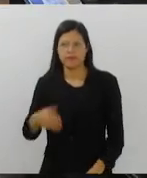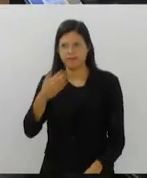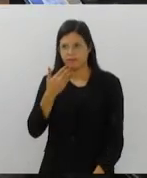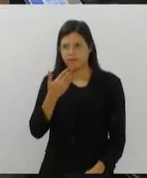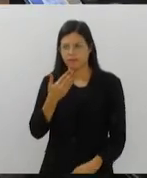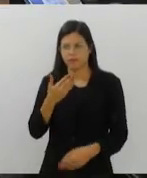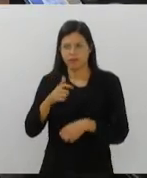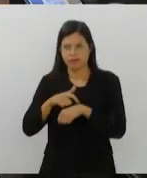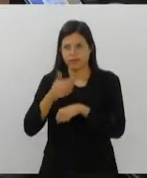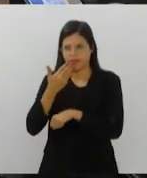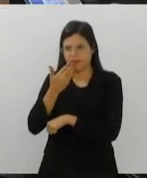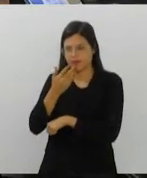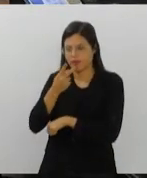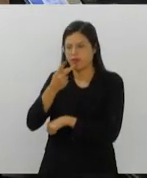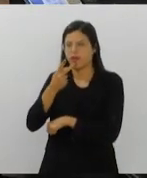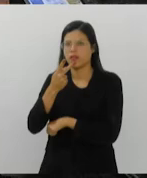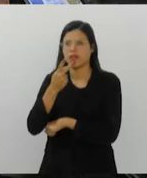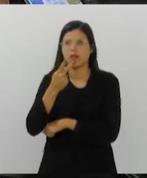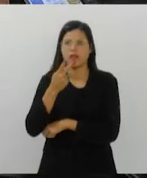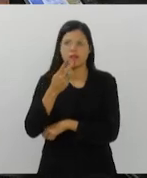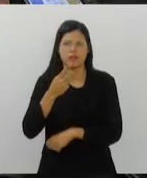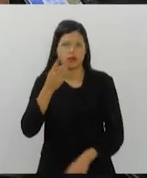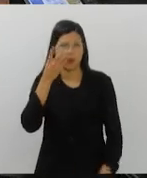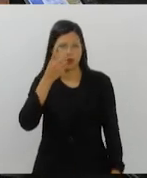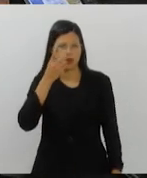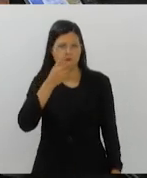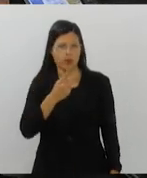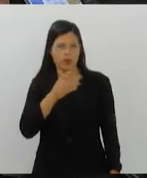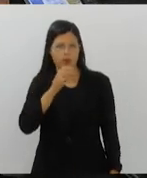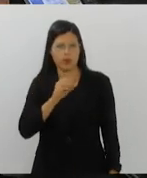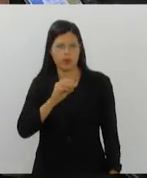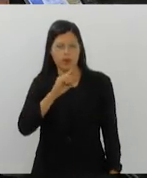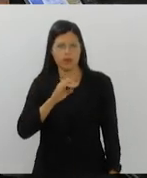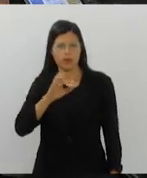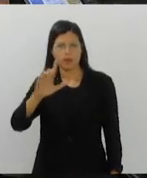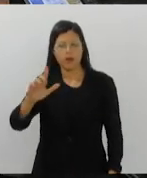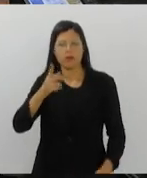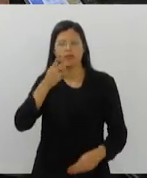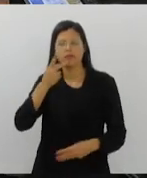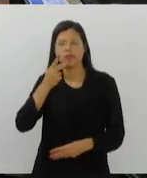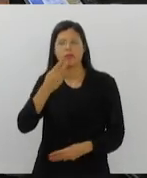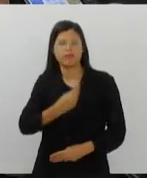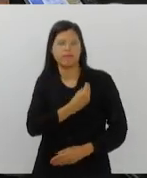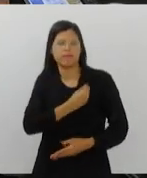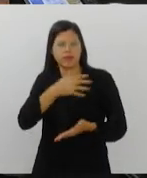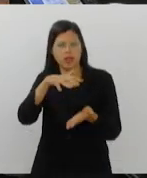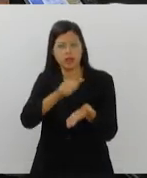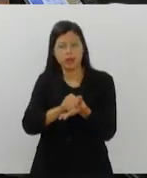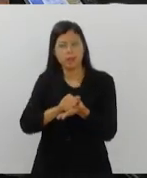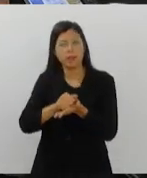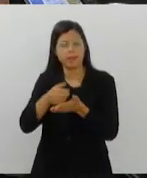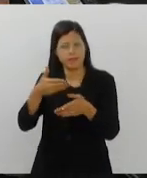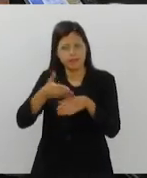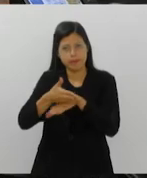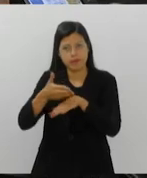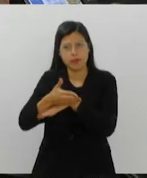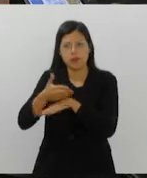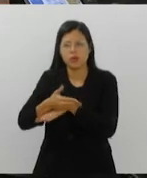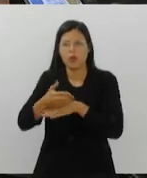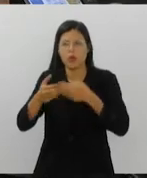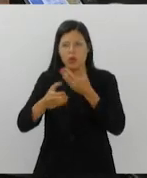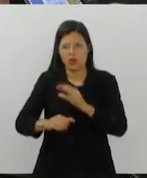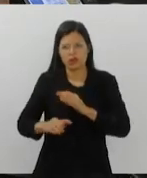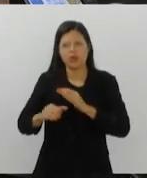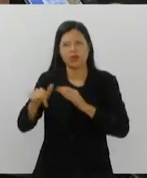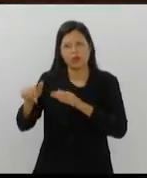favor. Presidente, eu queria aqui, de antemão, saudar e registrar a presença dos concursados e dizer que eu estive no acampamento conversando